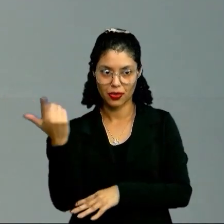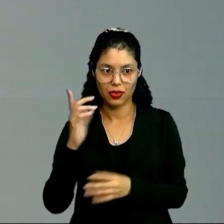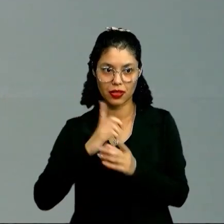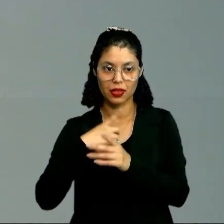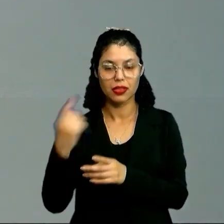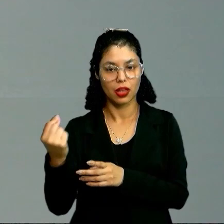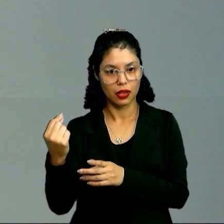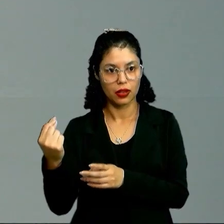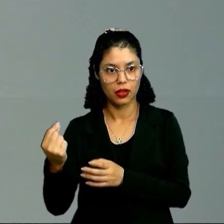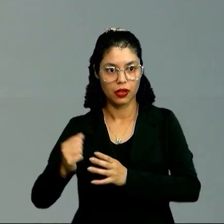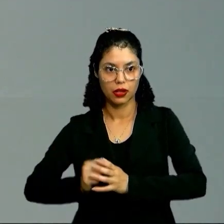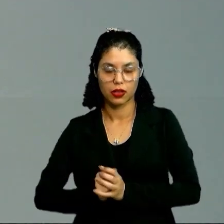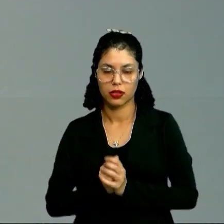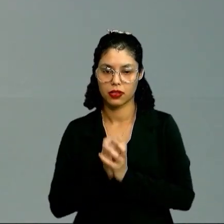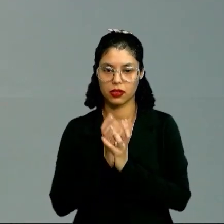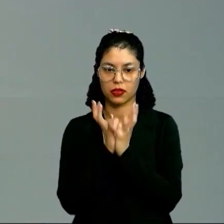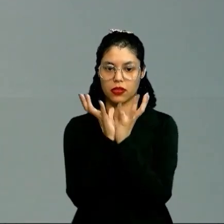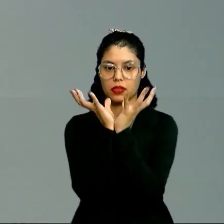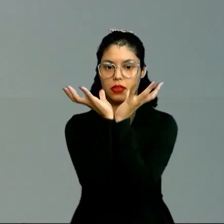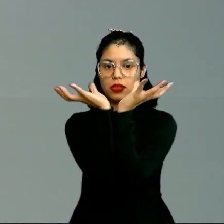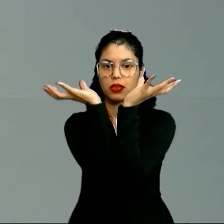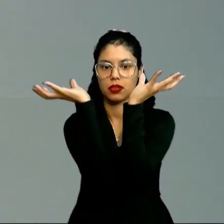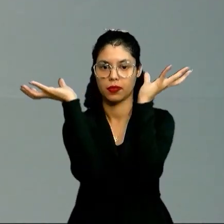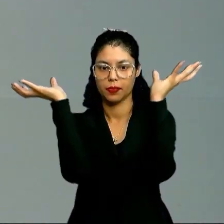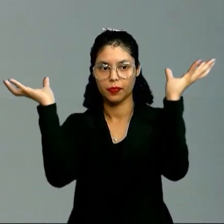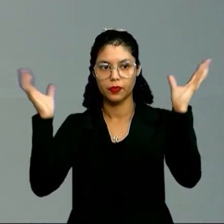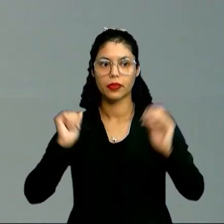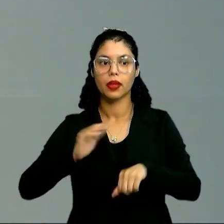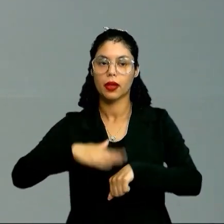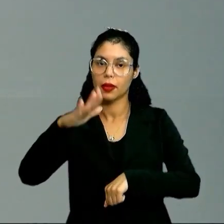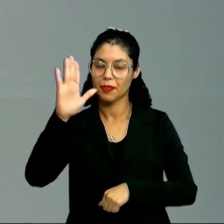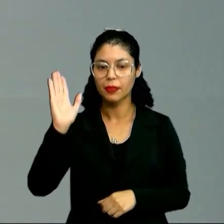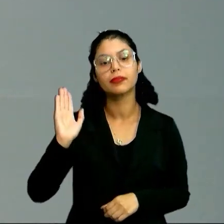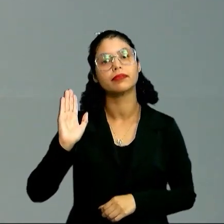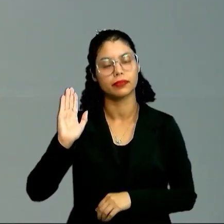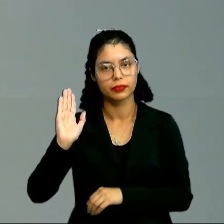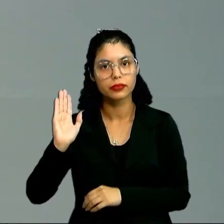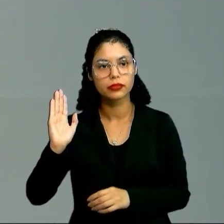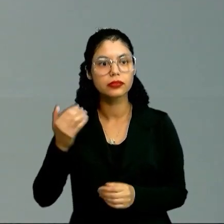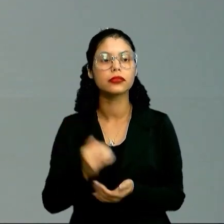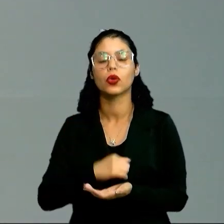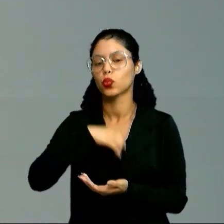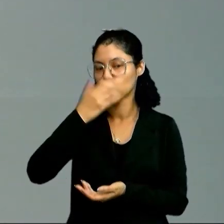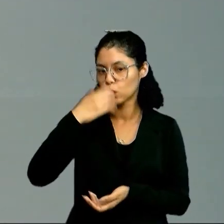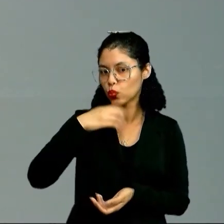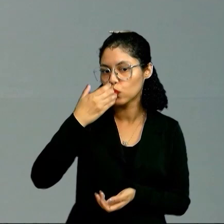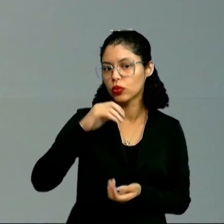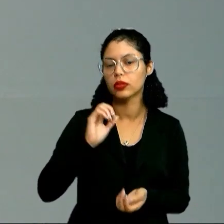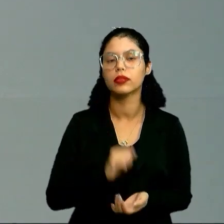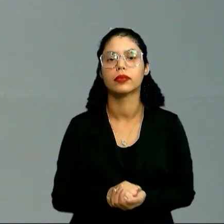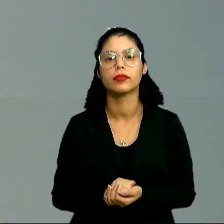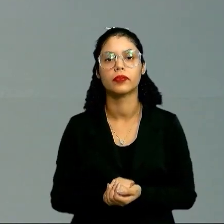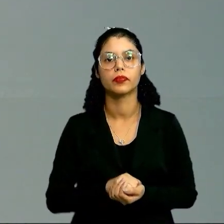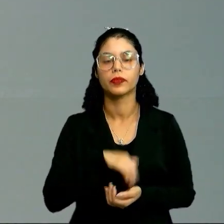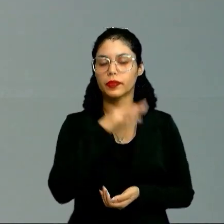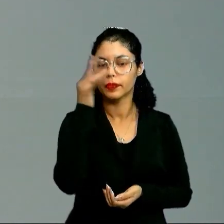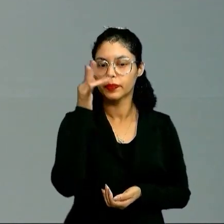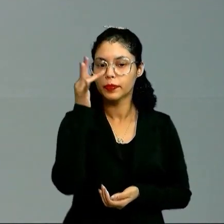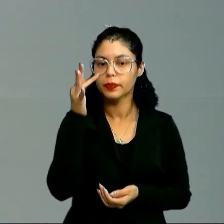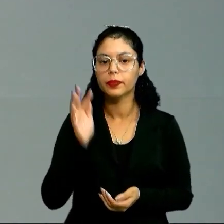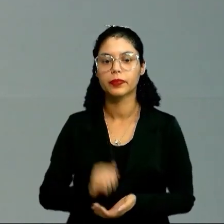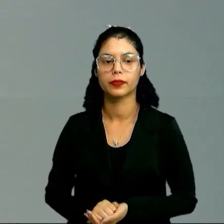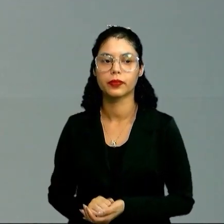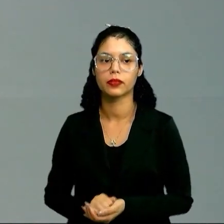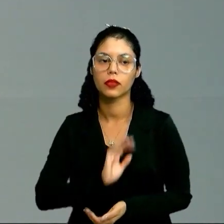saem de dormência e começam a desenvolver. Aí você vai ter mais galhos, mais frutos, tá? Mais flores.